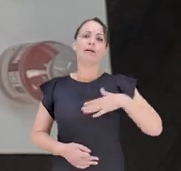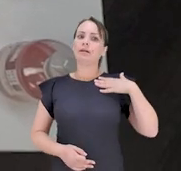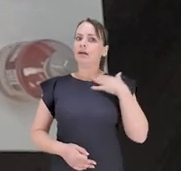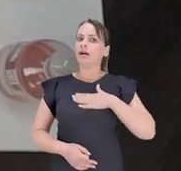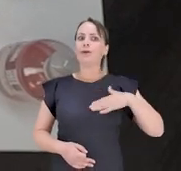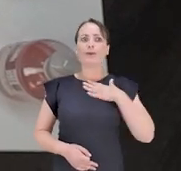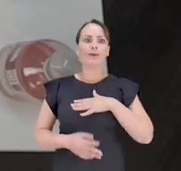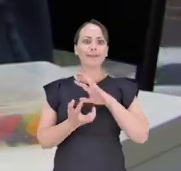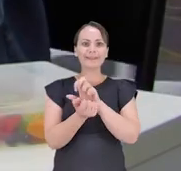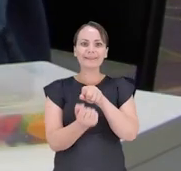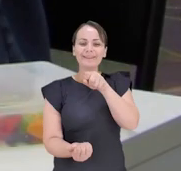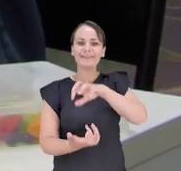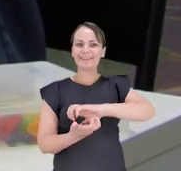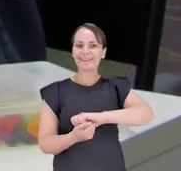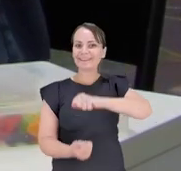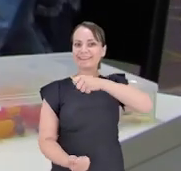manusear.